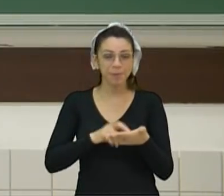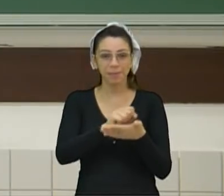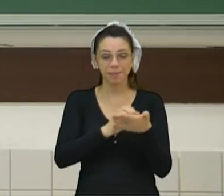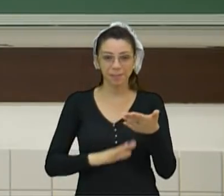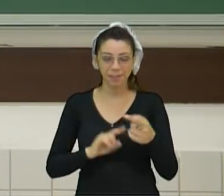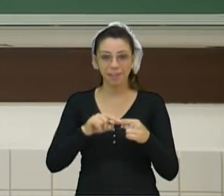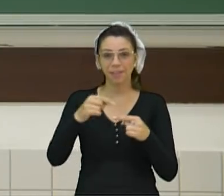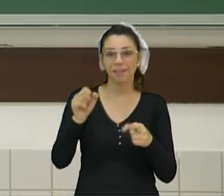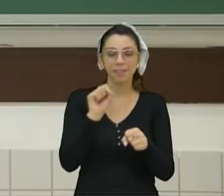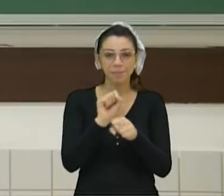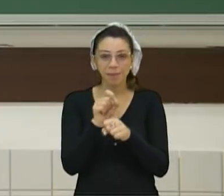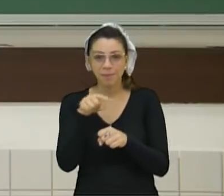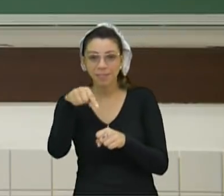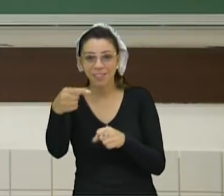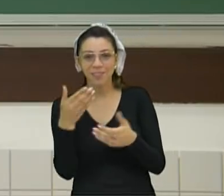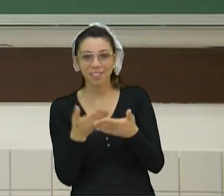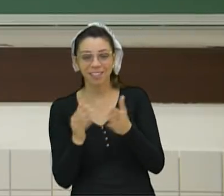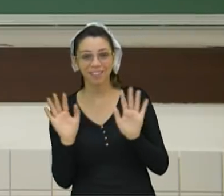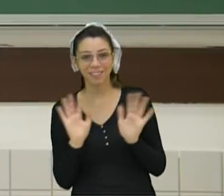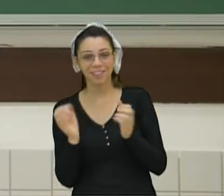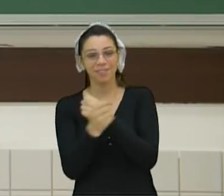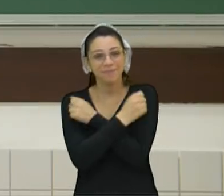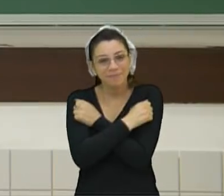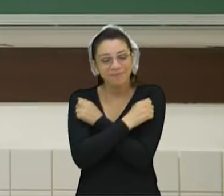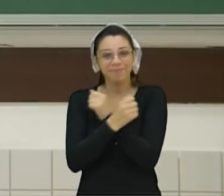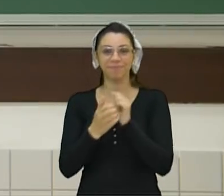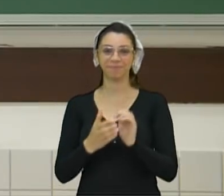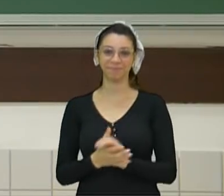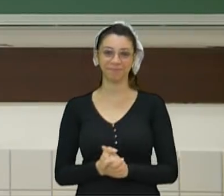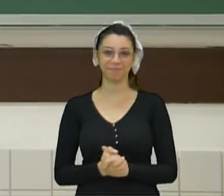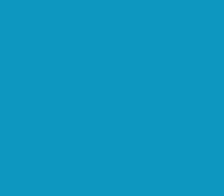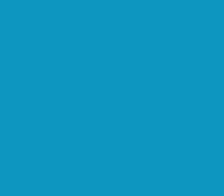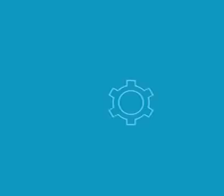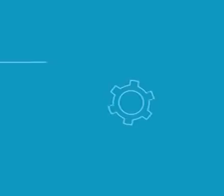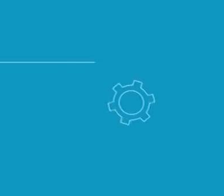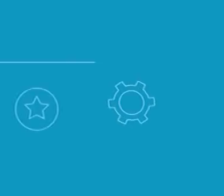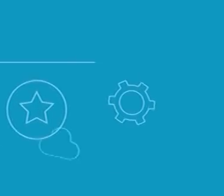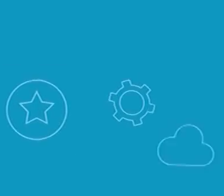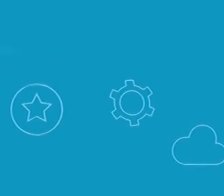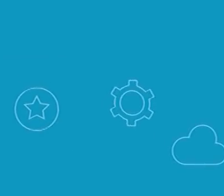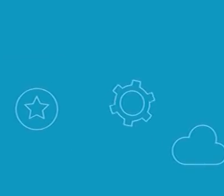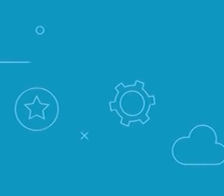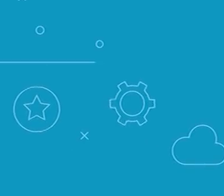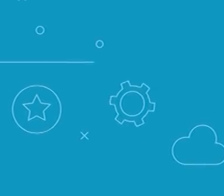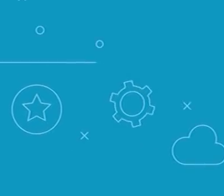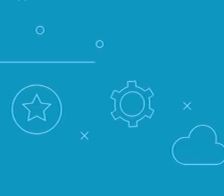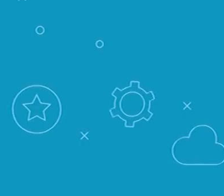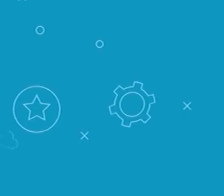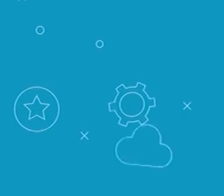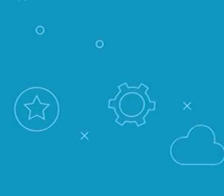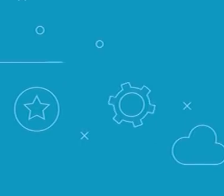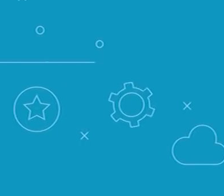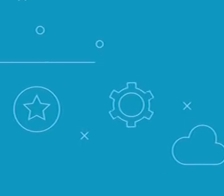próxima aula. Um abraço.